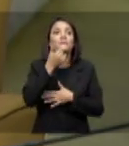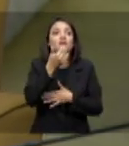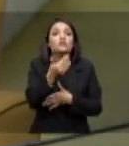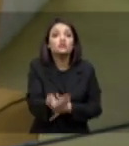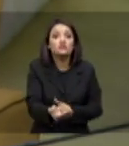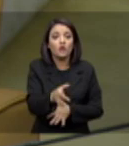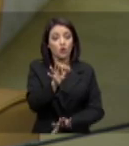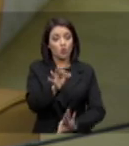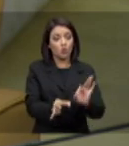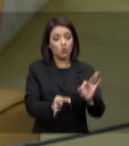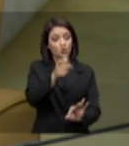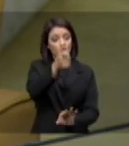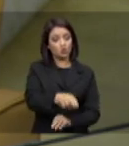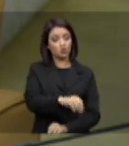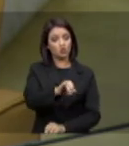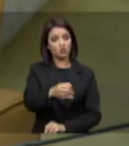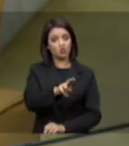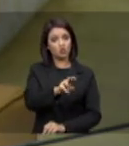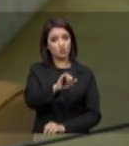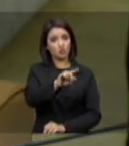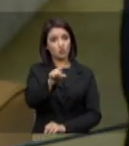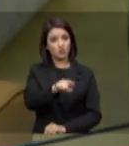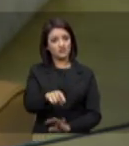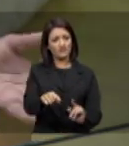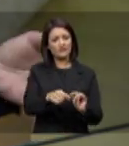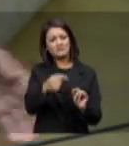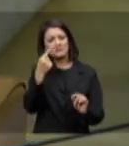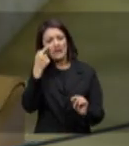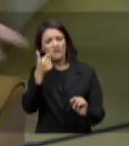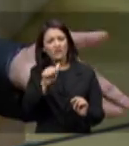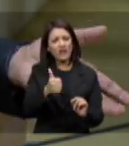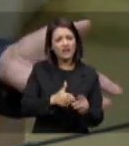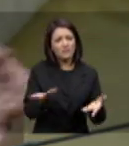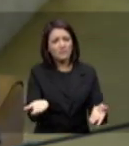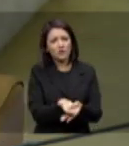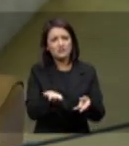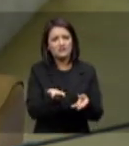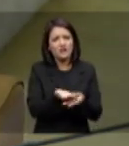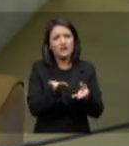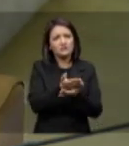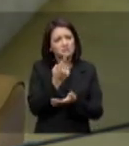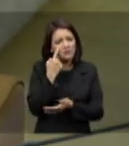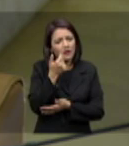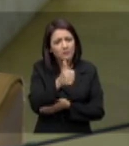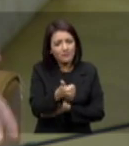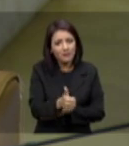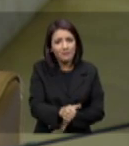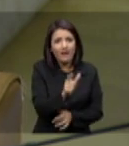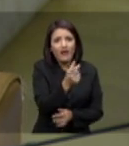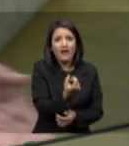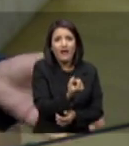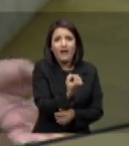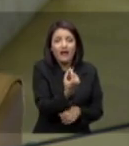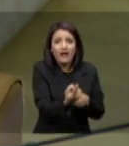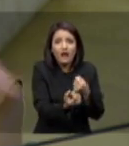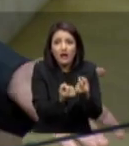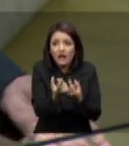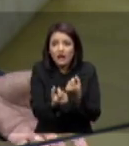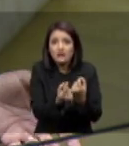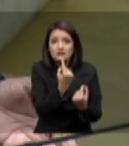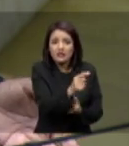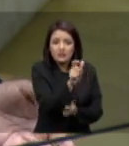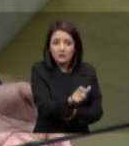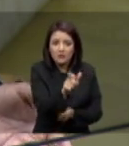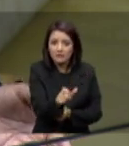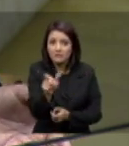à exame para saber caso a caso sim e o que previsto no ordenamento